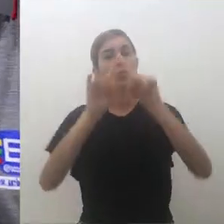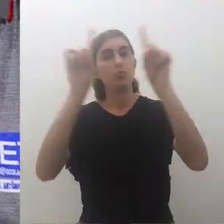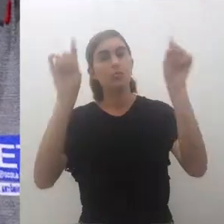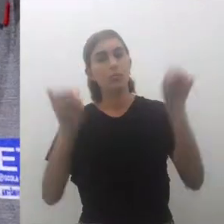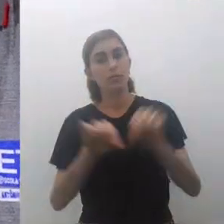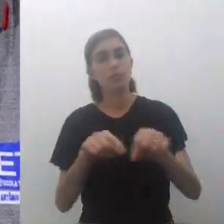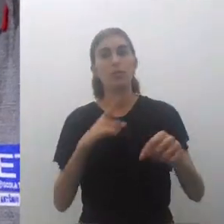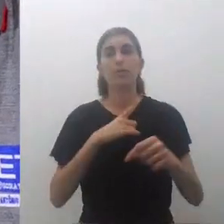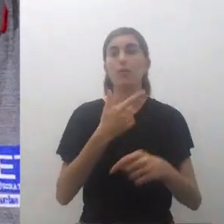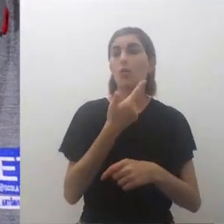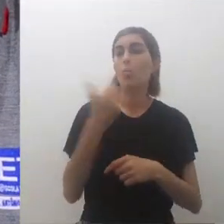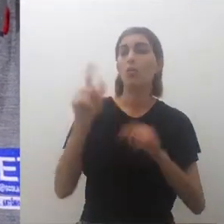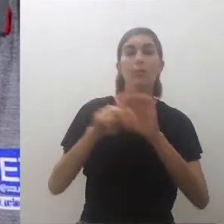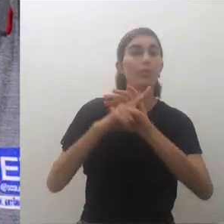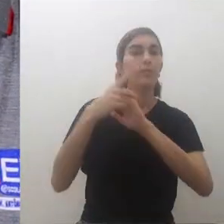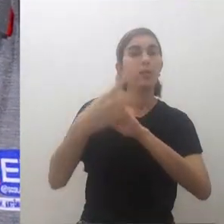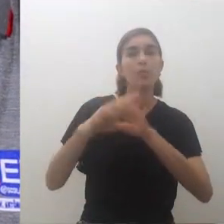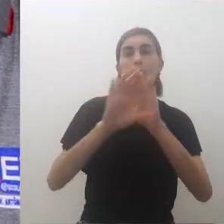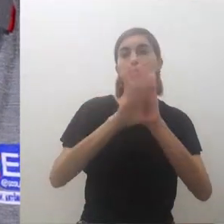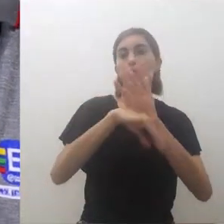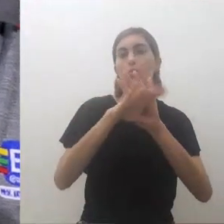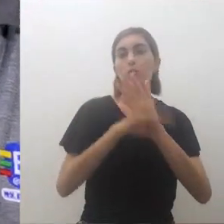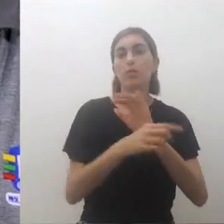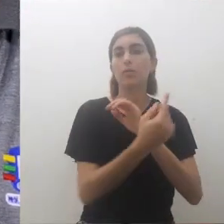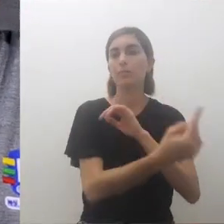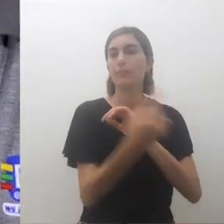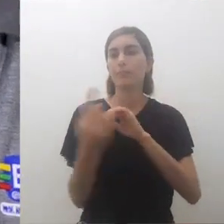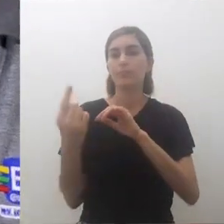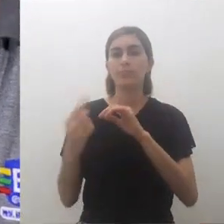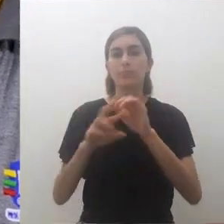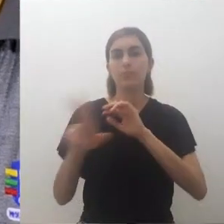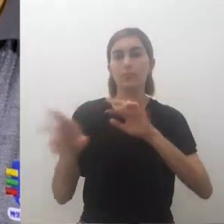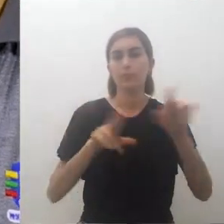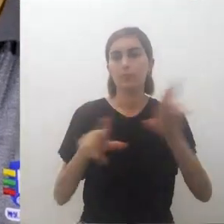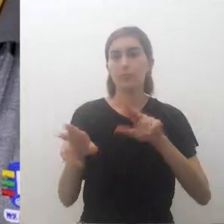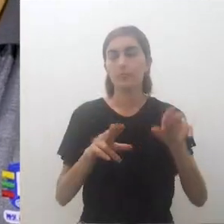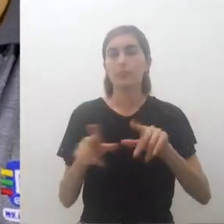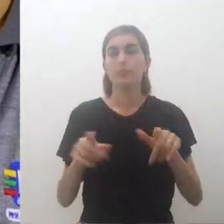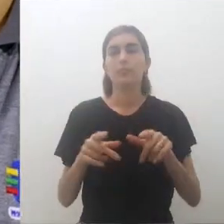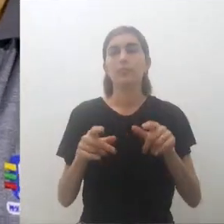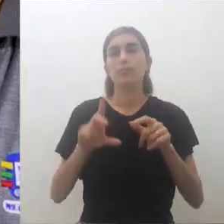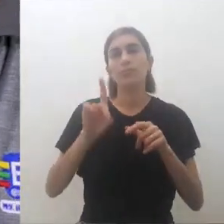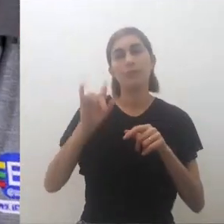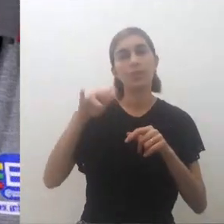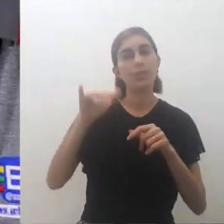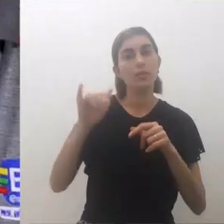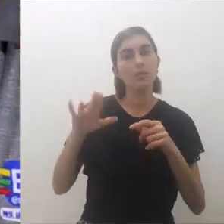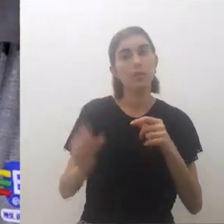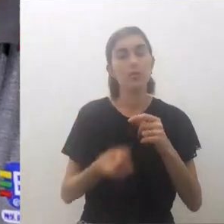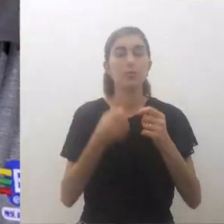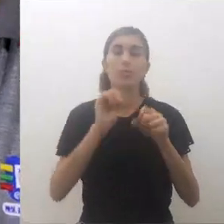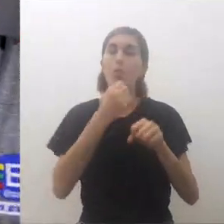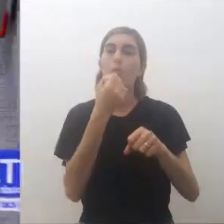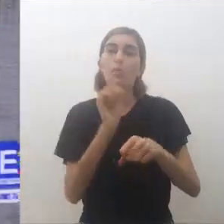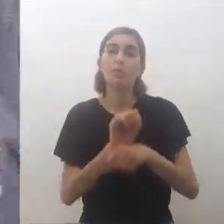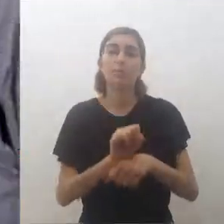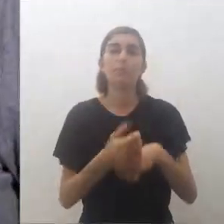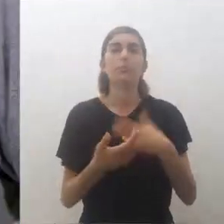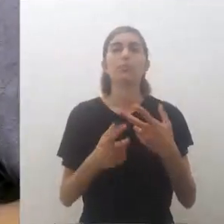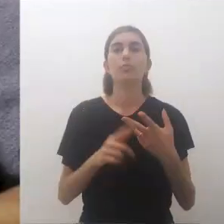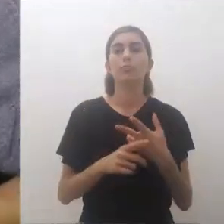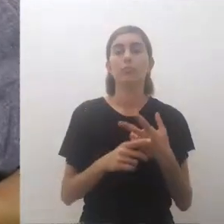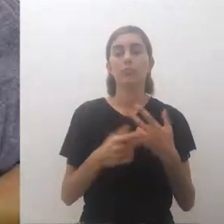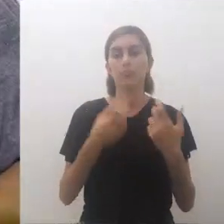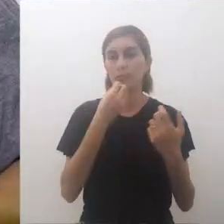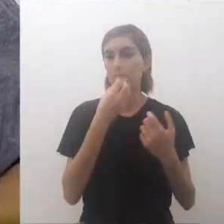Então, até pelos próprios conceitos das formas, as composições geram dinamismo ou estaticidade.